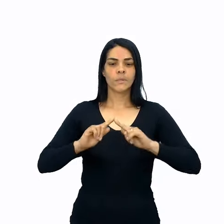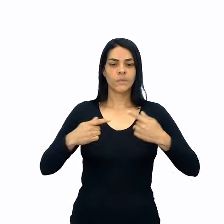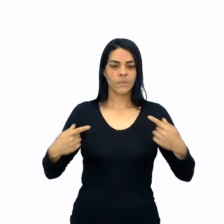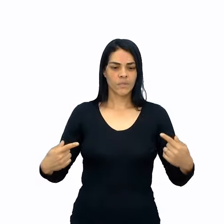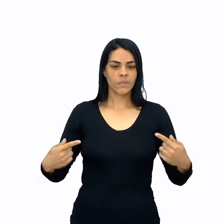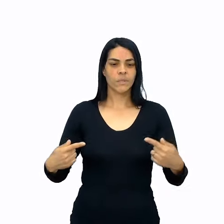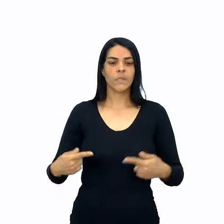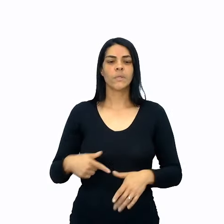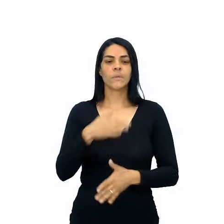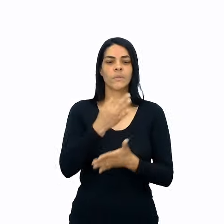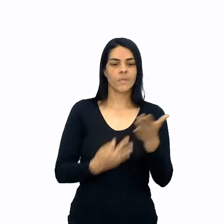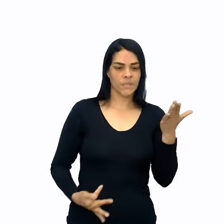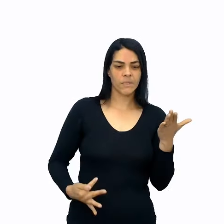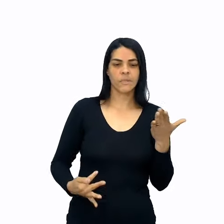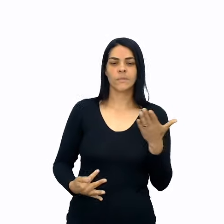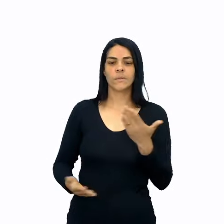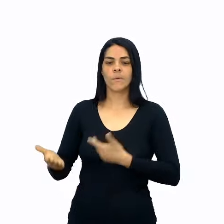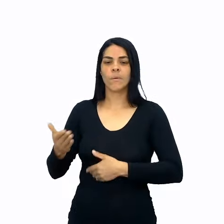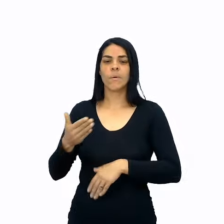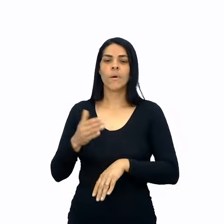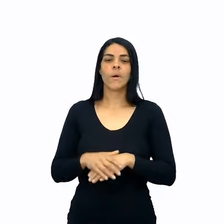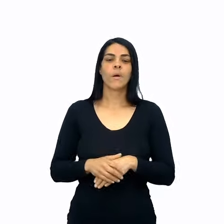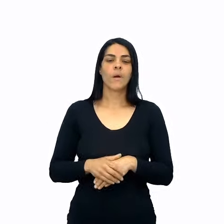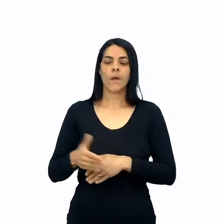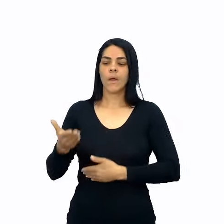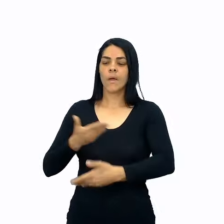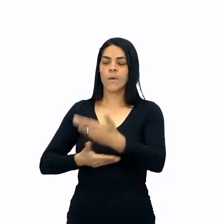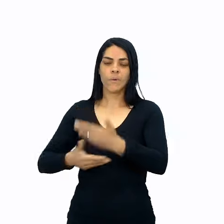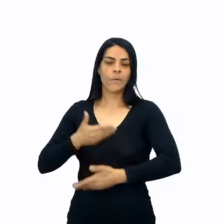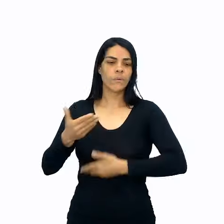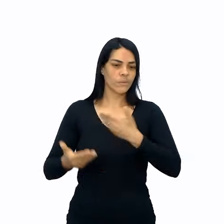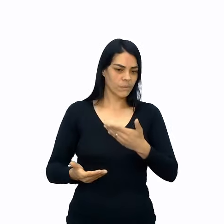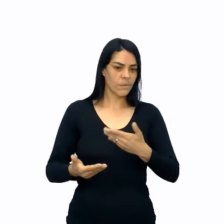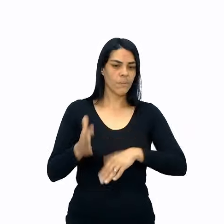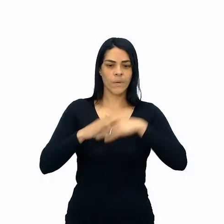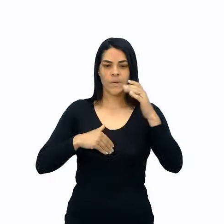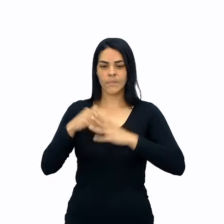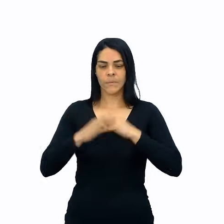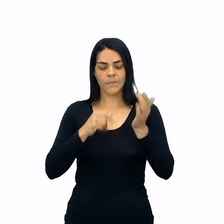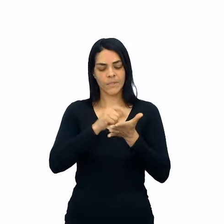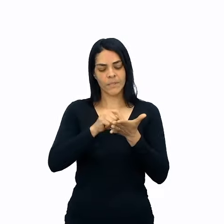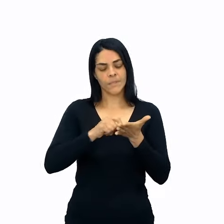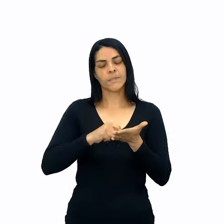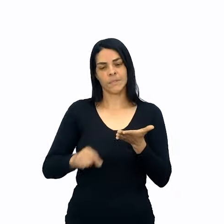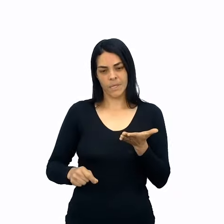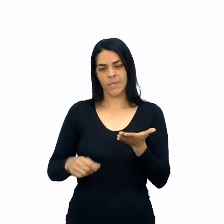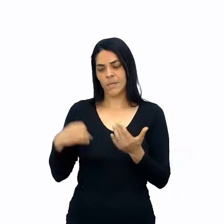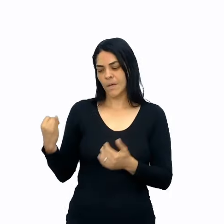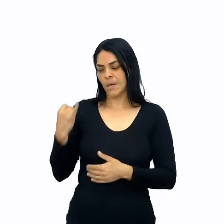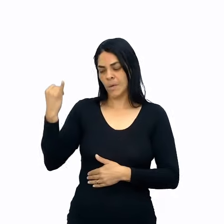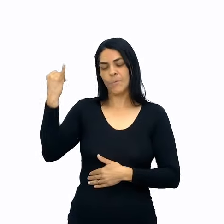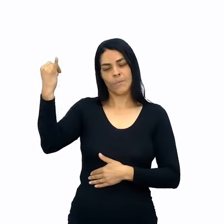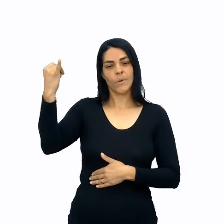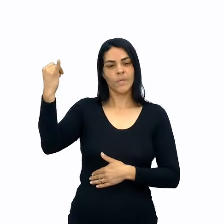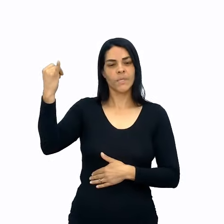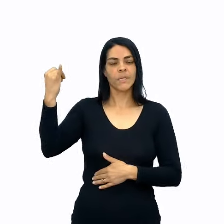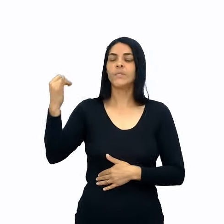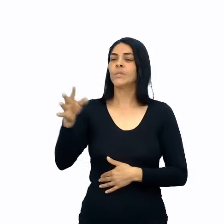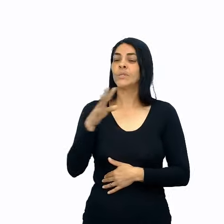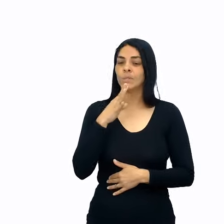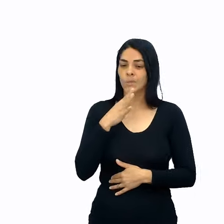escrita proficientes? Então, como explicou a Elisângela, sobre a importância didática de se